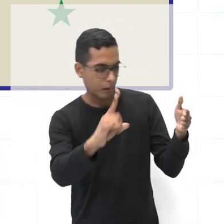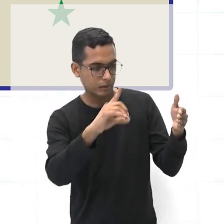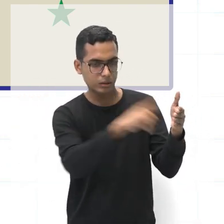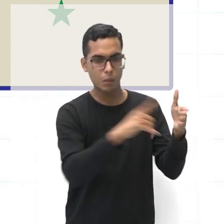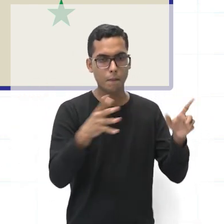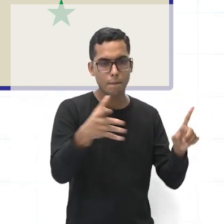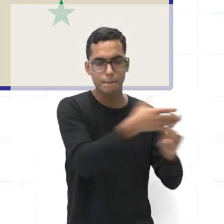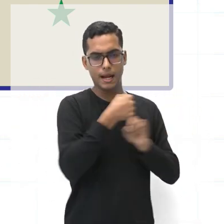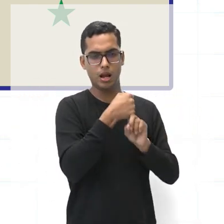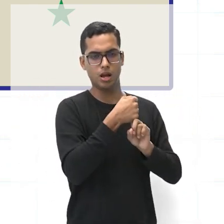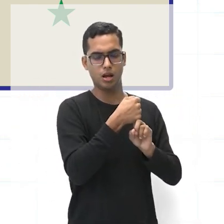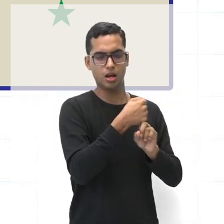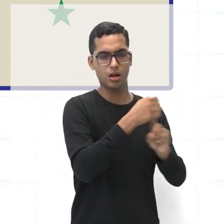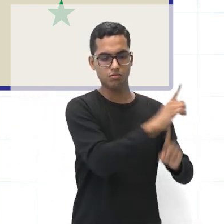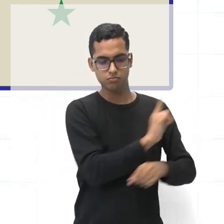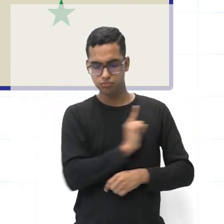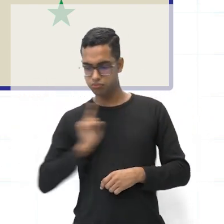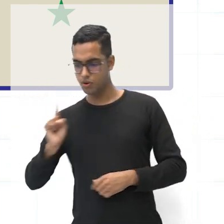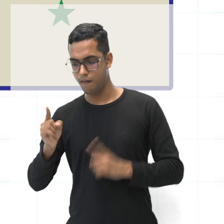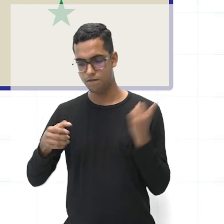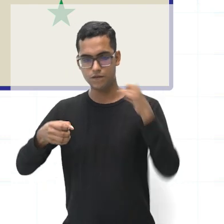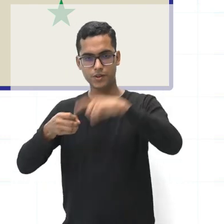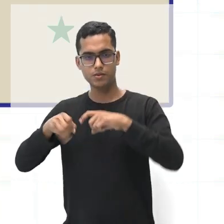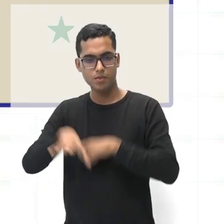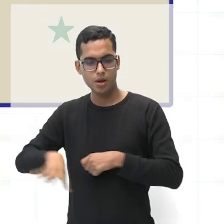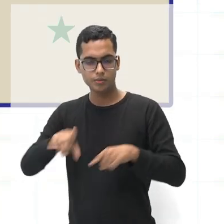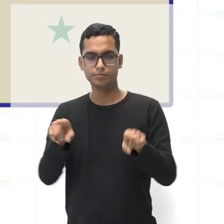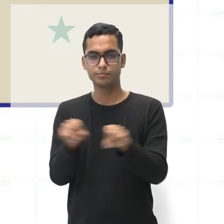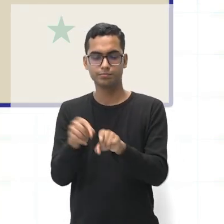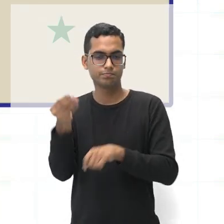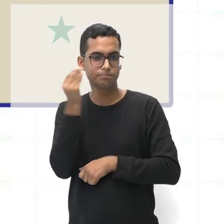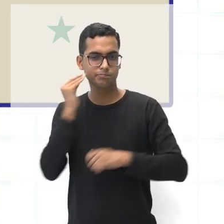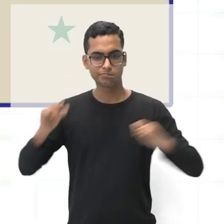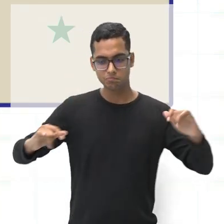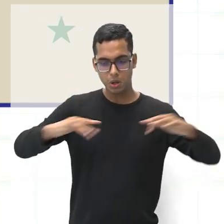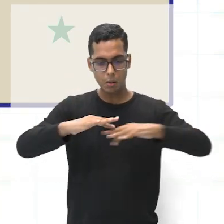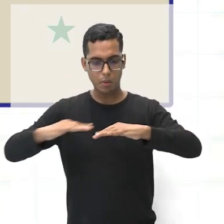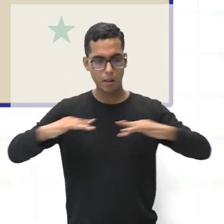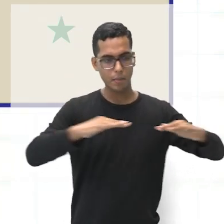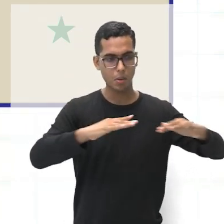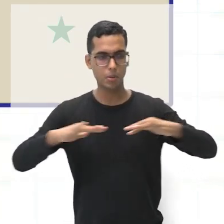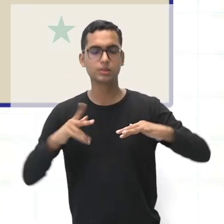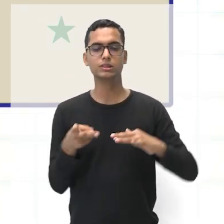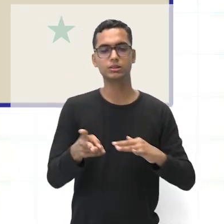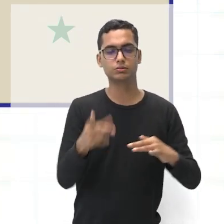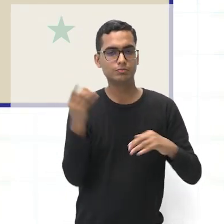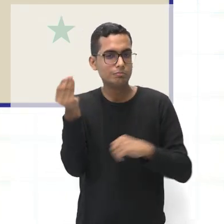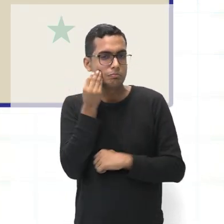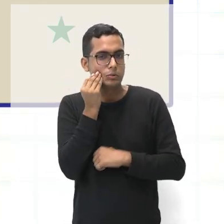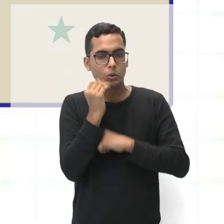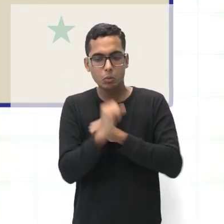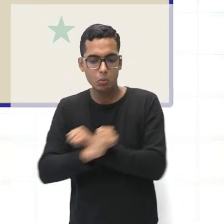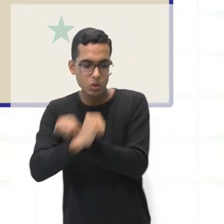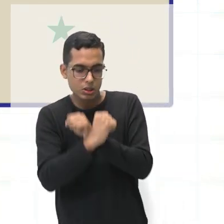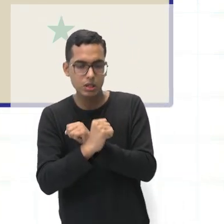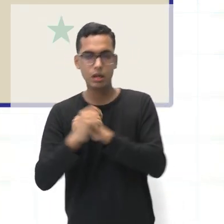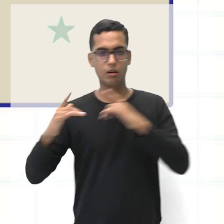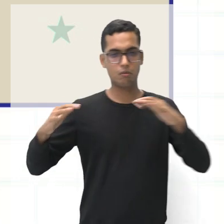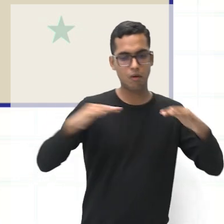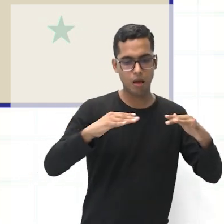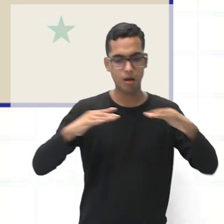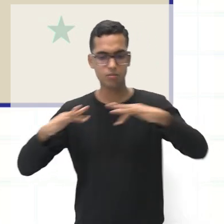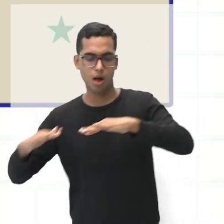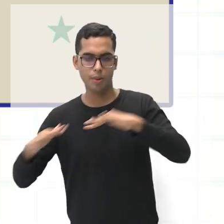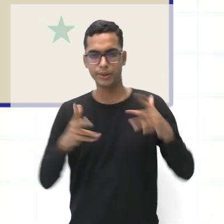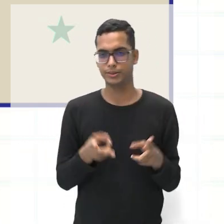dinâmica onde esses participantes tentam avançar, tentam defender a sua bandeira,